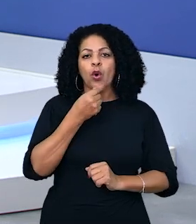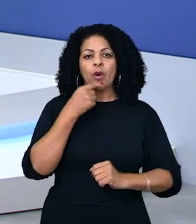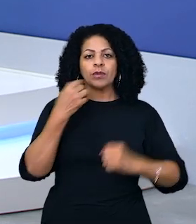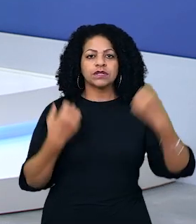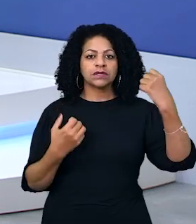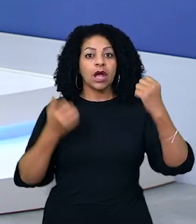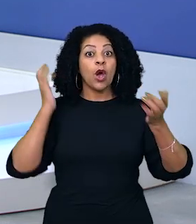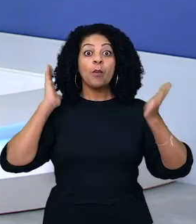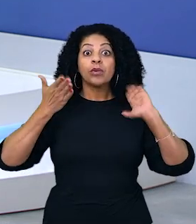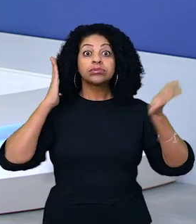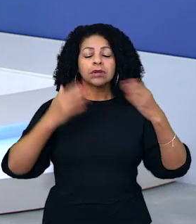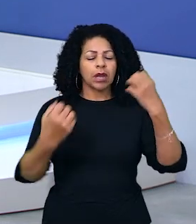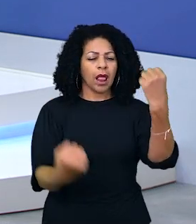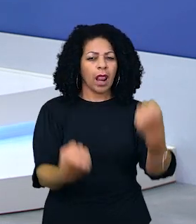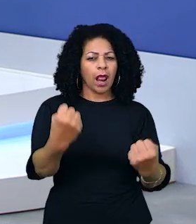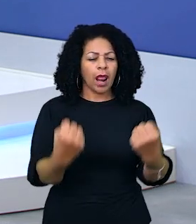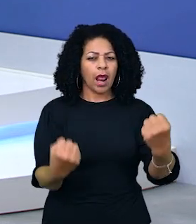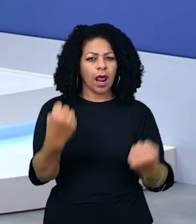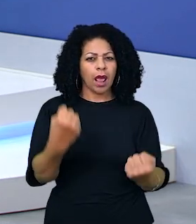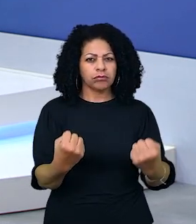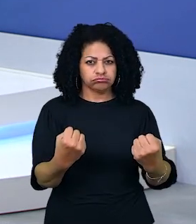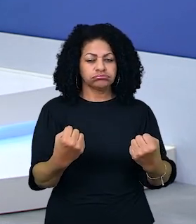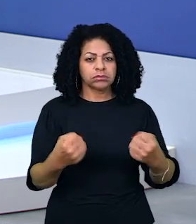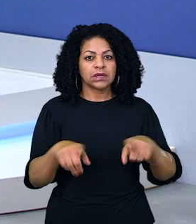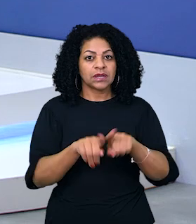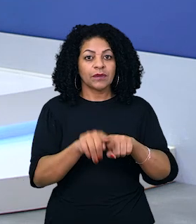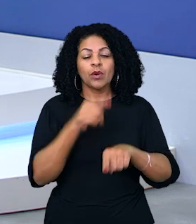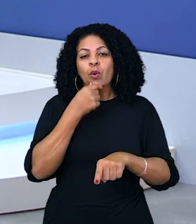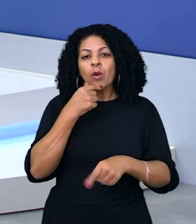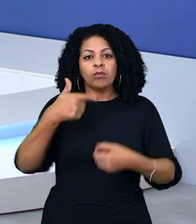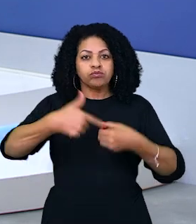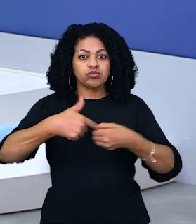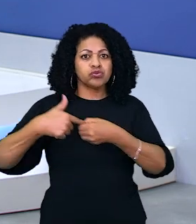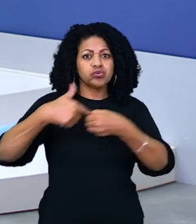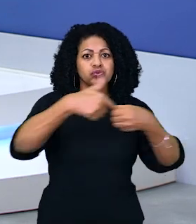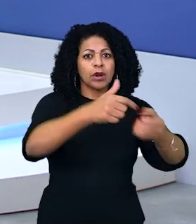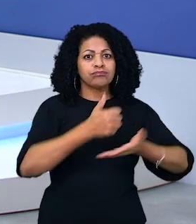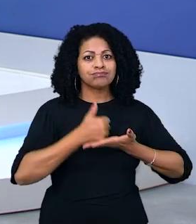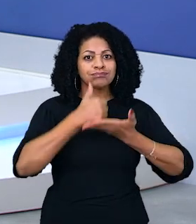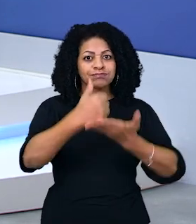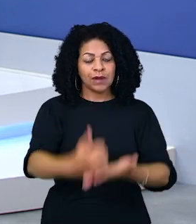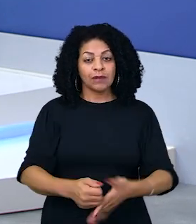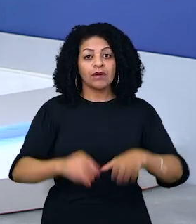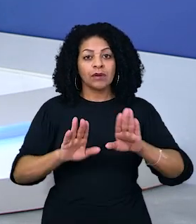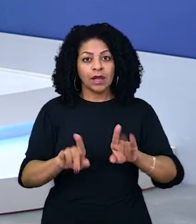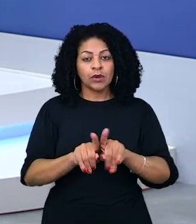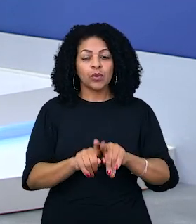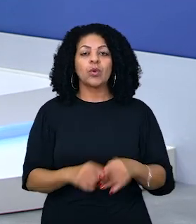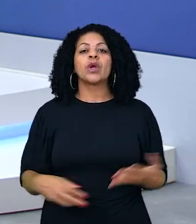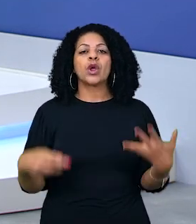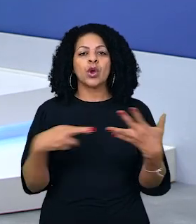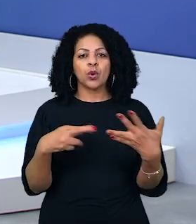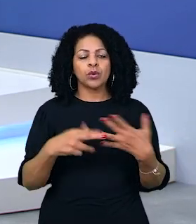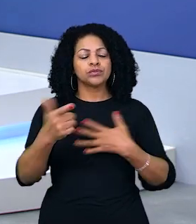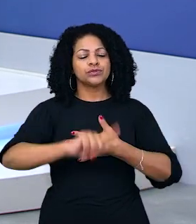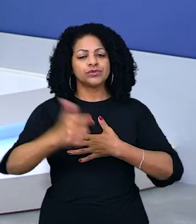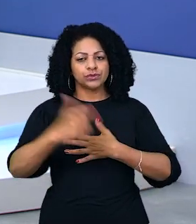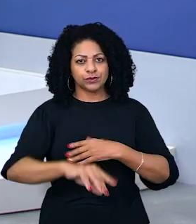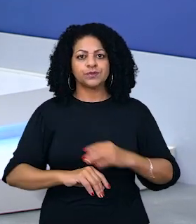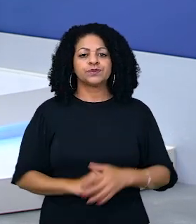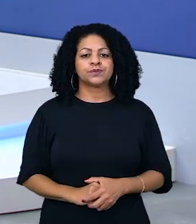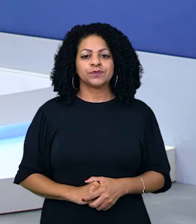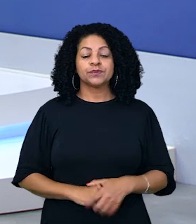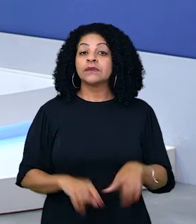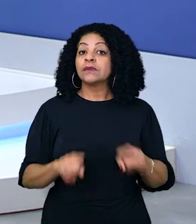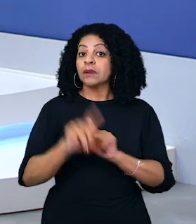de caminhões-tanque, aqueles que transportam combustíveis. O tema vai ser julgado em incidente de recurso repetitivo. Pessoas,